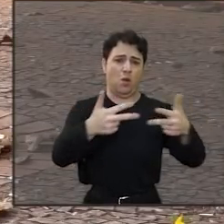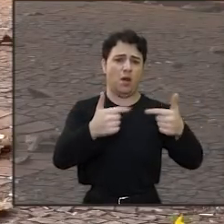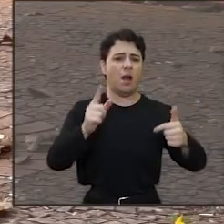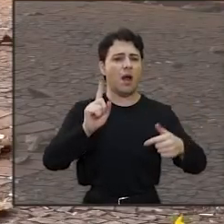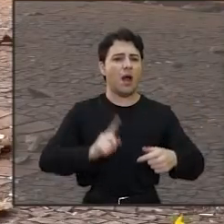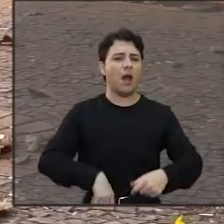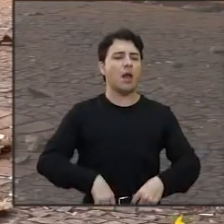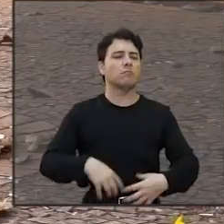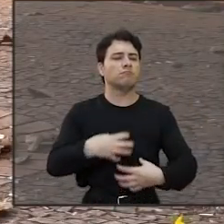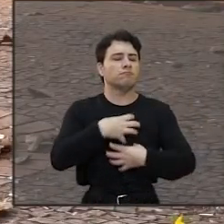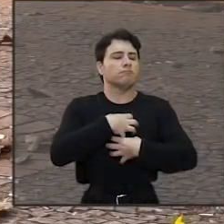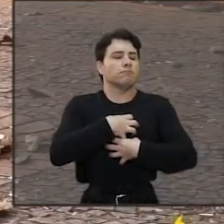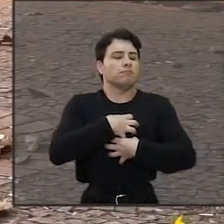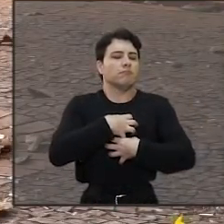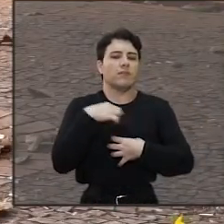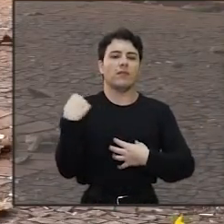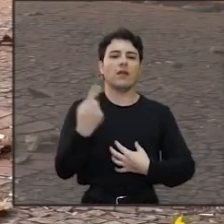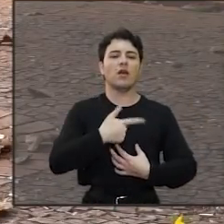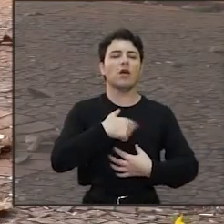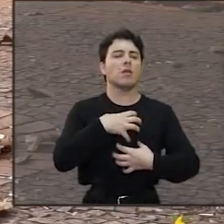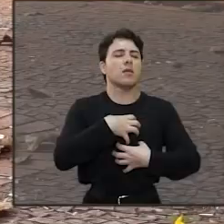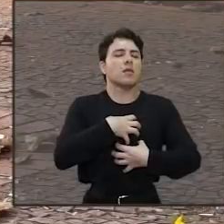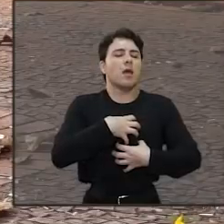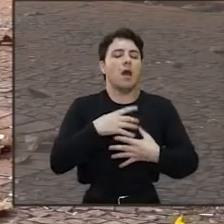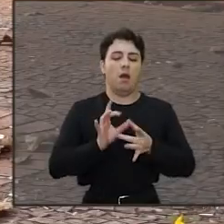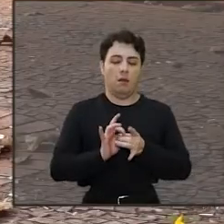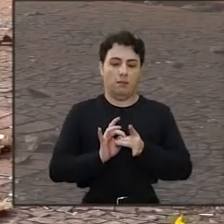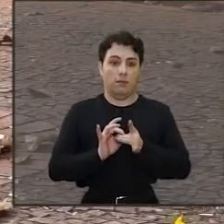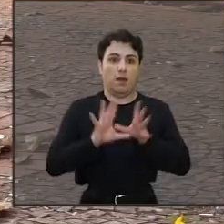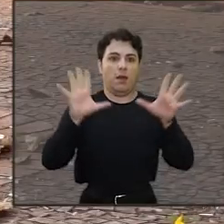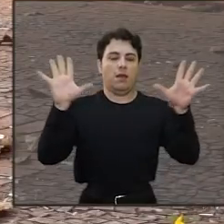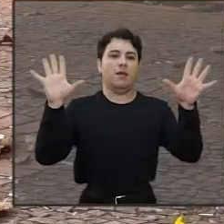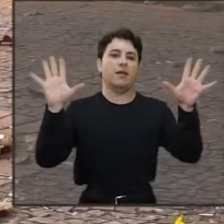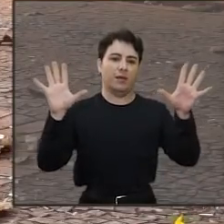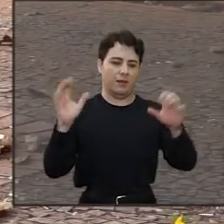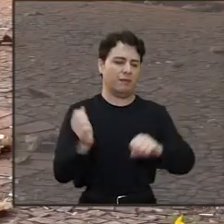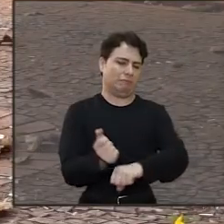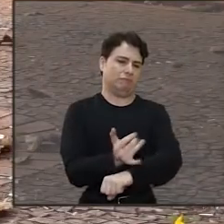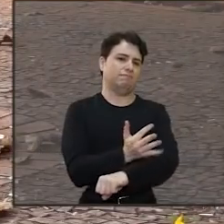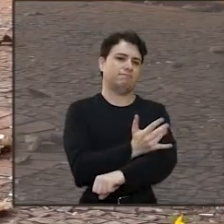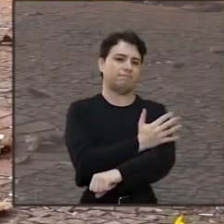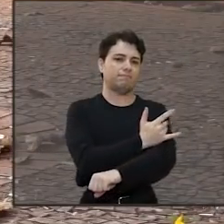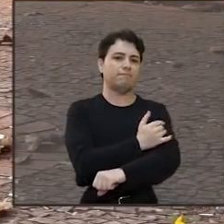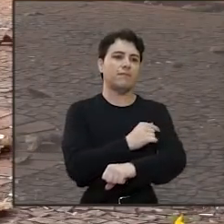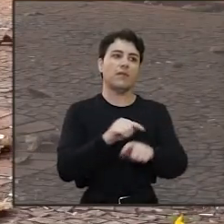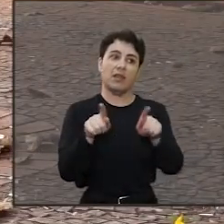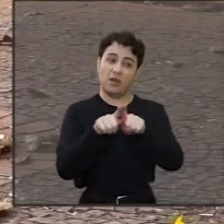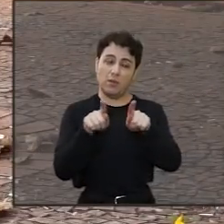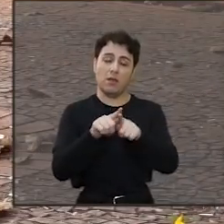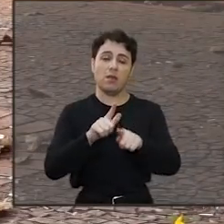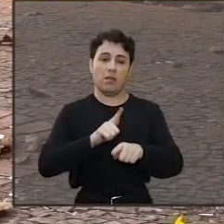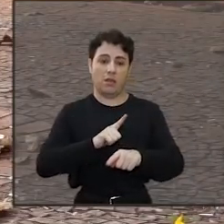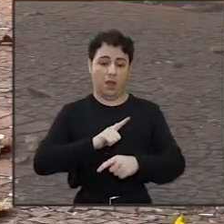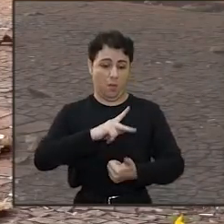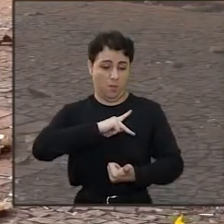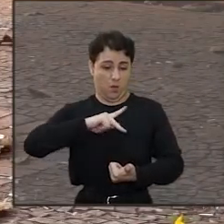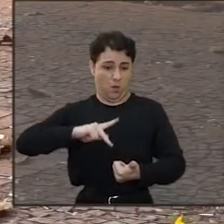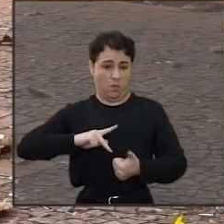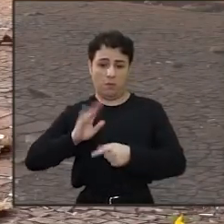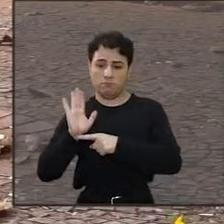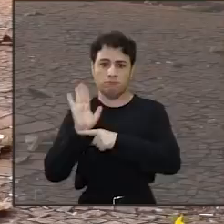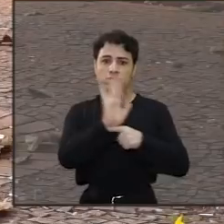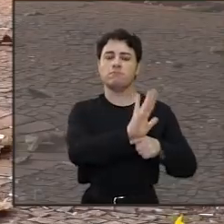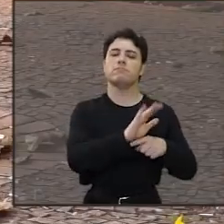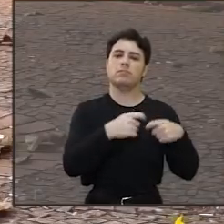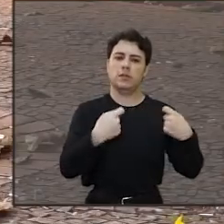que seja para extravasar um pouco a vida normal, a vida da rotina, né? E isso vai do incentivo não só do